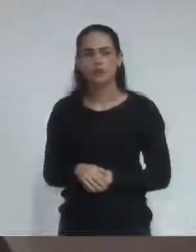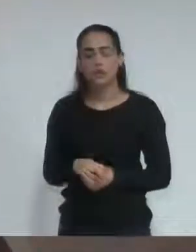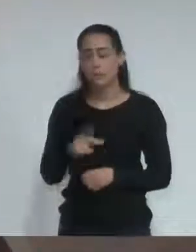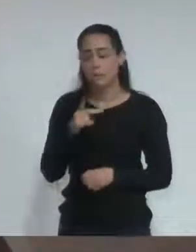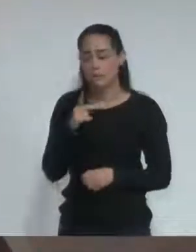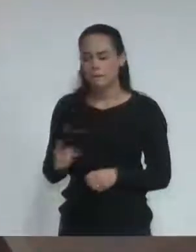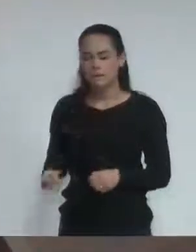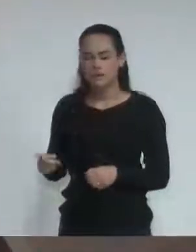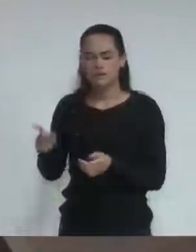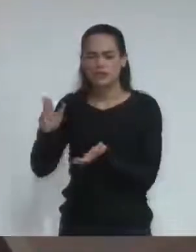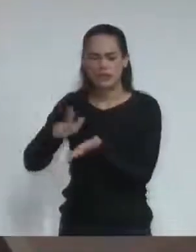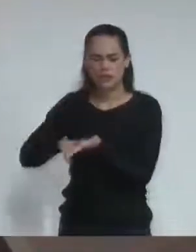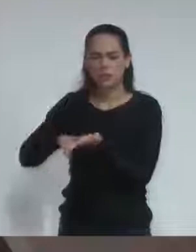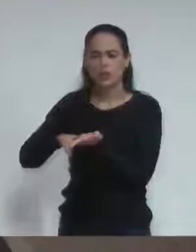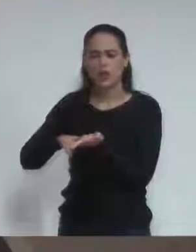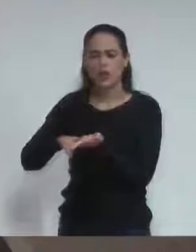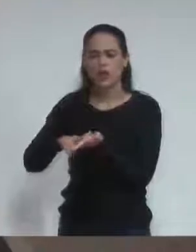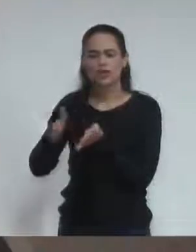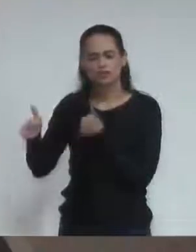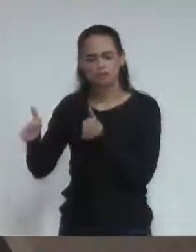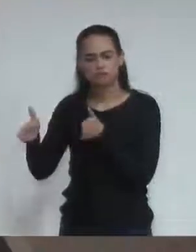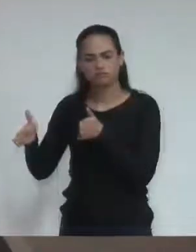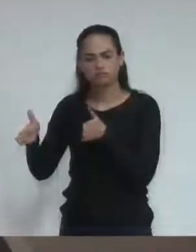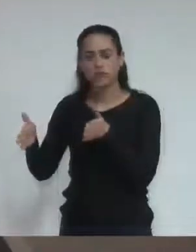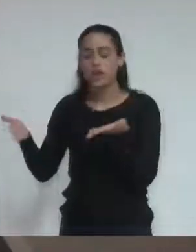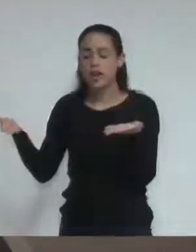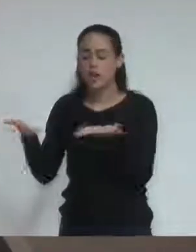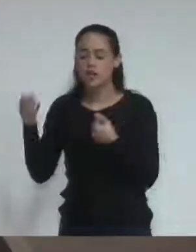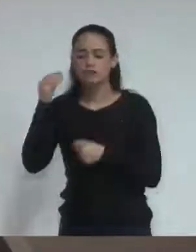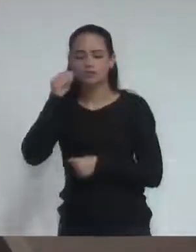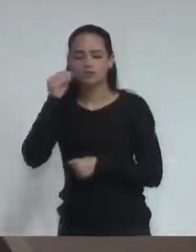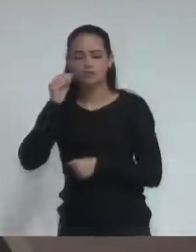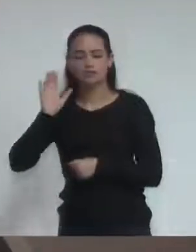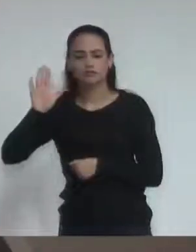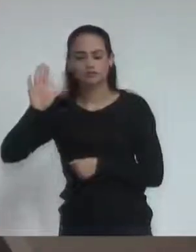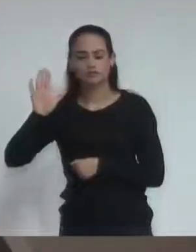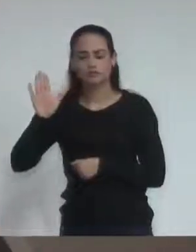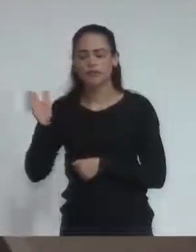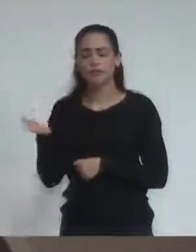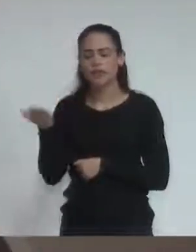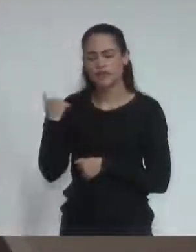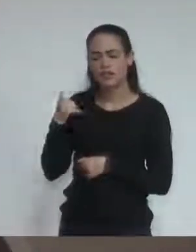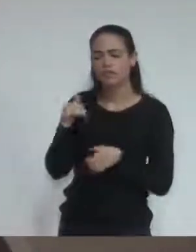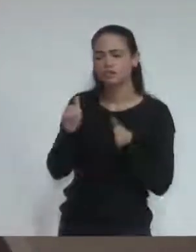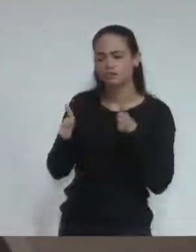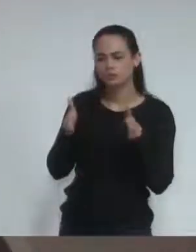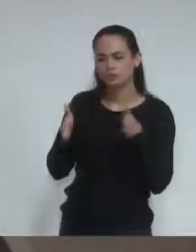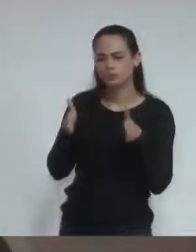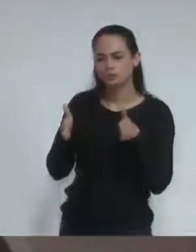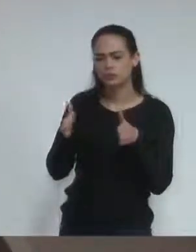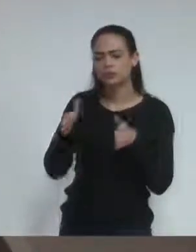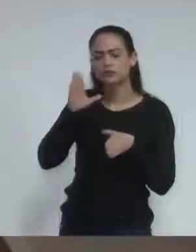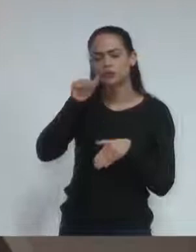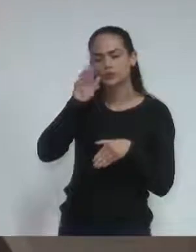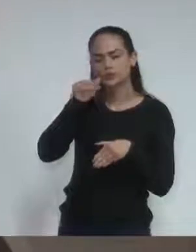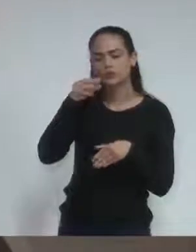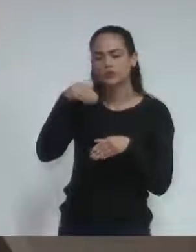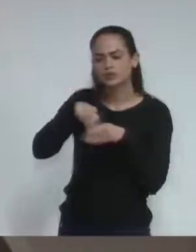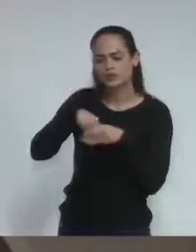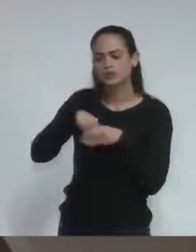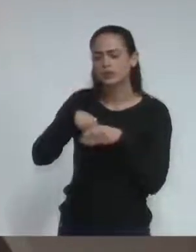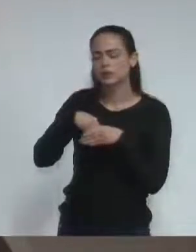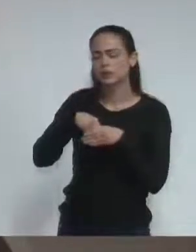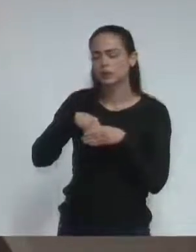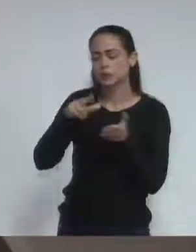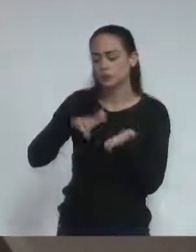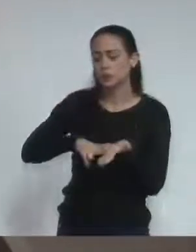No meu ponto de vista, embora os serviços prestados do Correio, para conseguir que haja uma melhora significativa, vai muito tempo, mas em termos